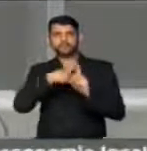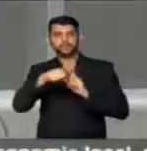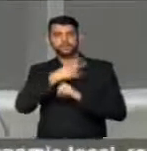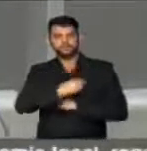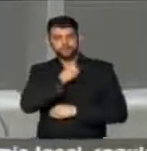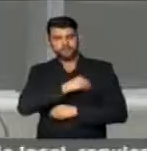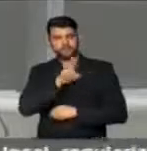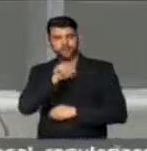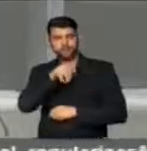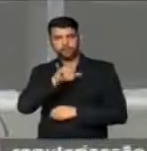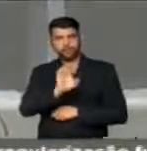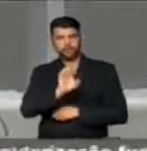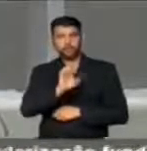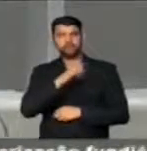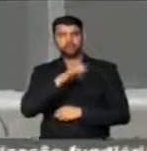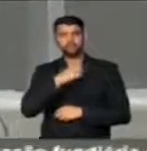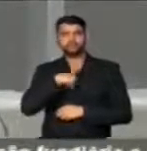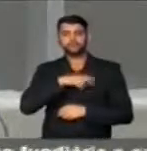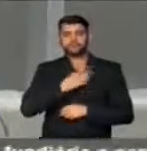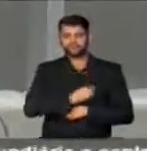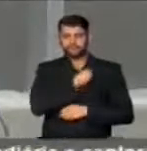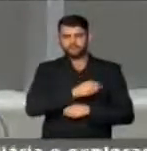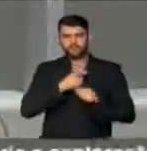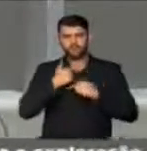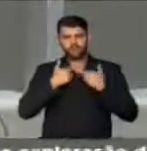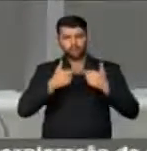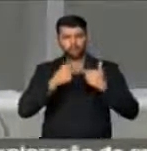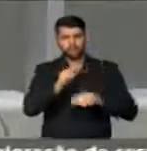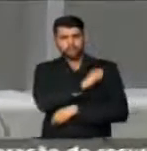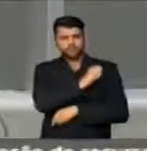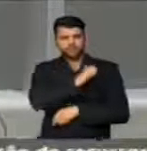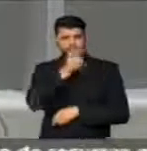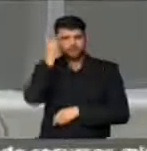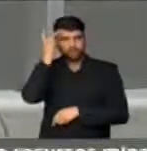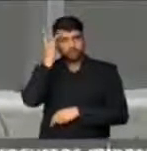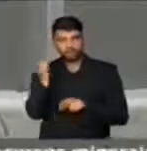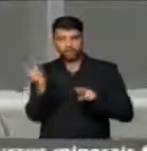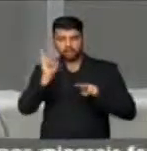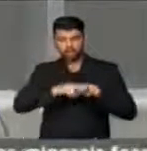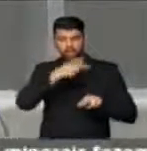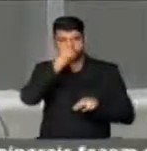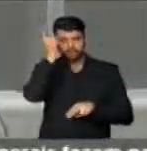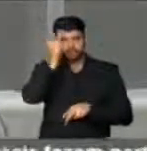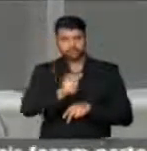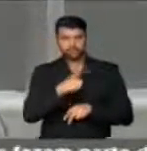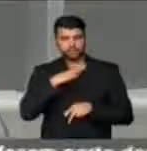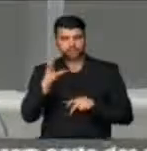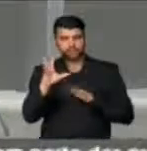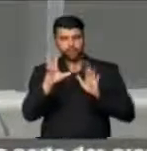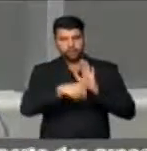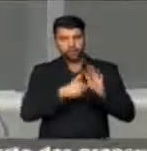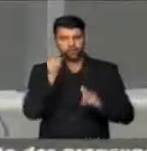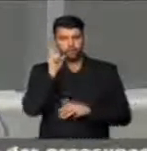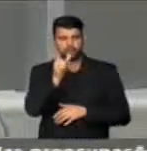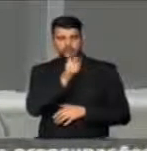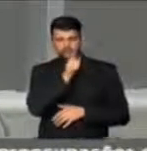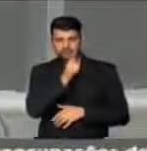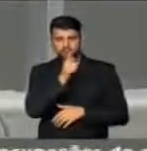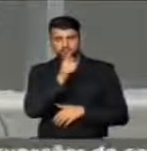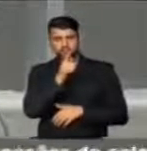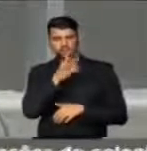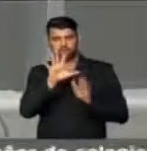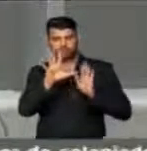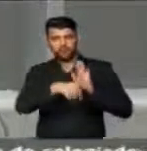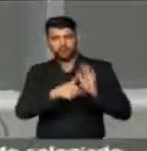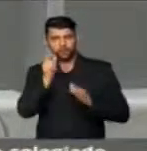viva a União Nacional dos Estudantes, viva a luta dos estudantes de São Paulo e cadeia para aqueles que pegaram a merenda escolar, que